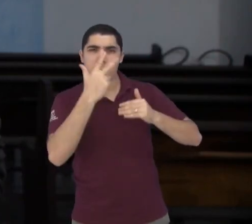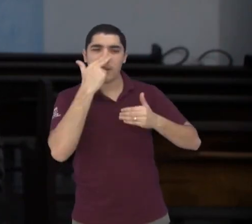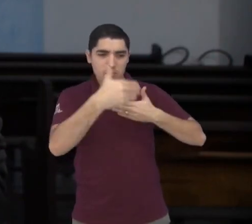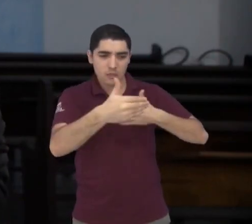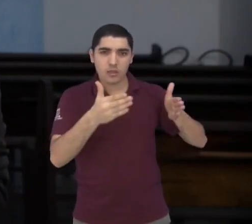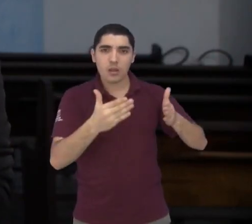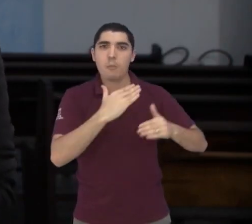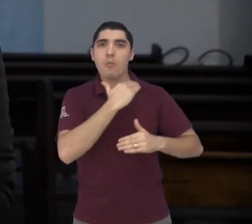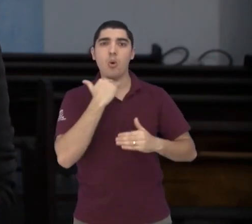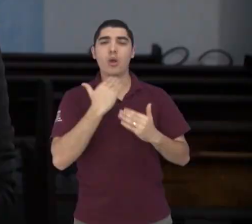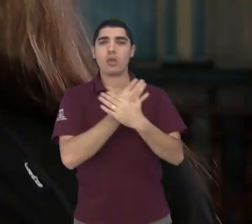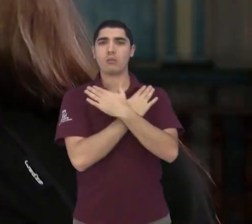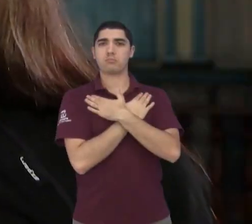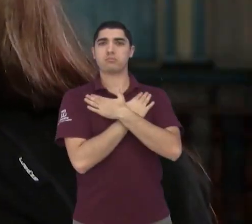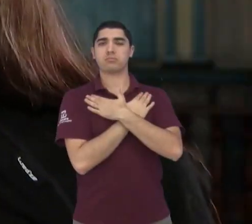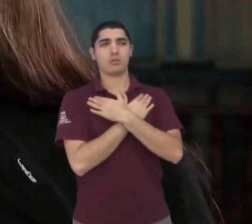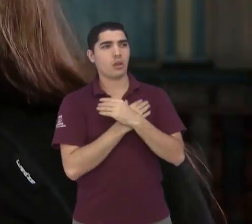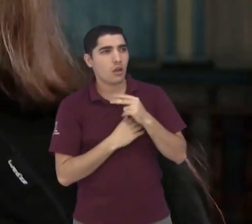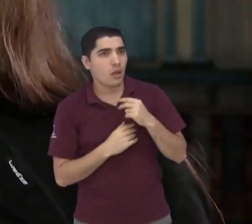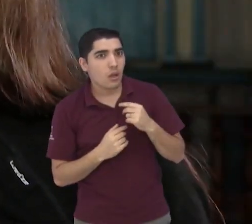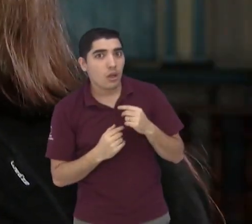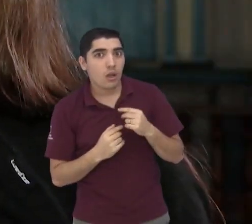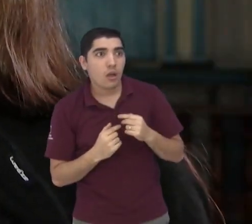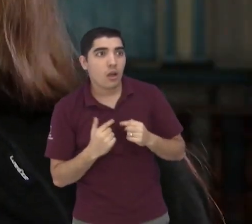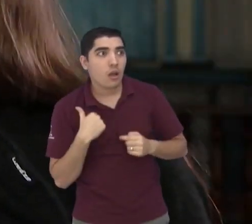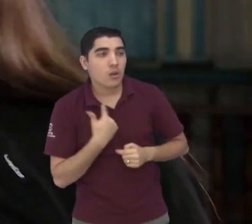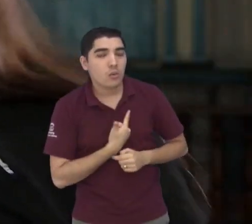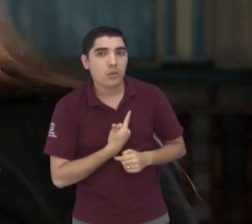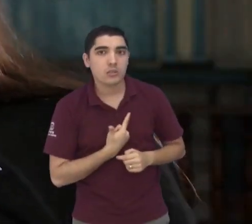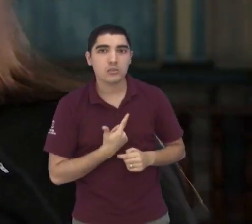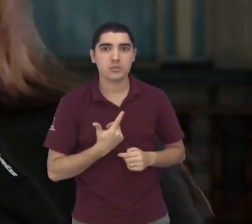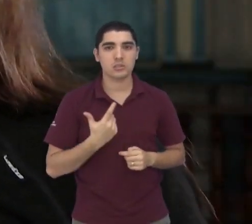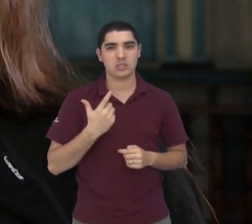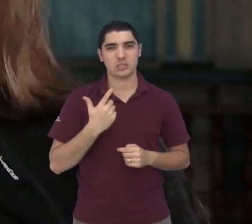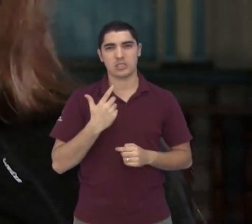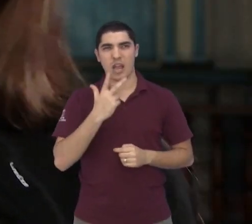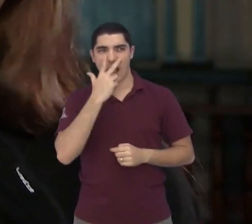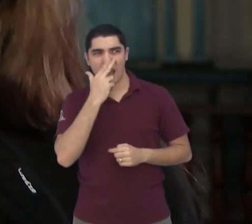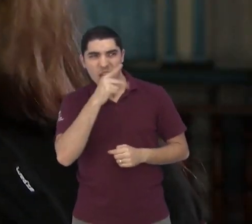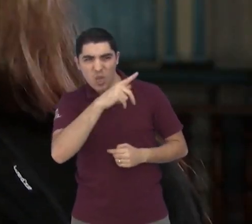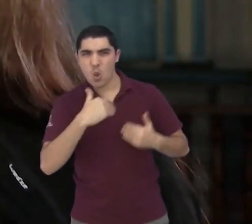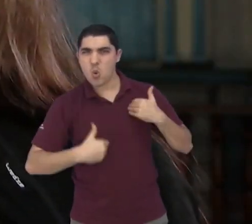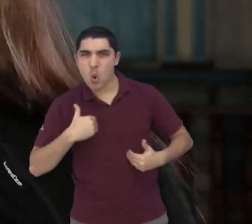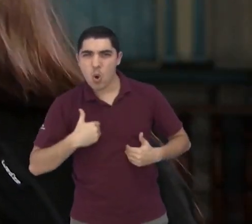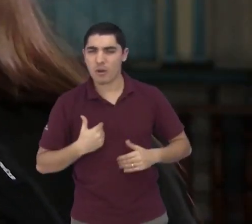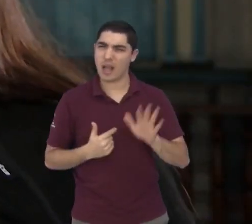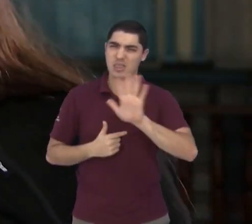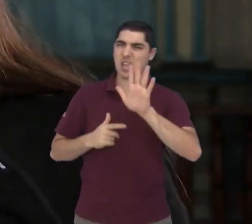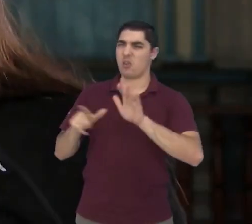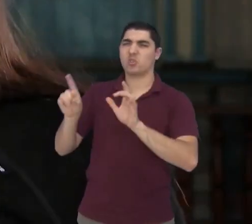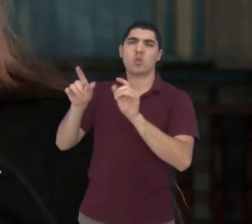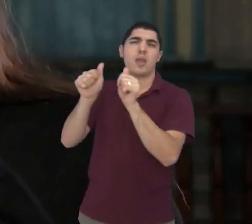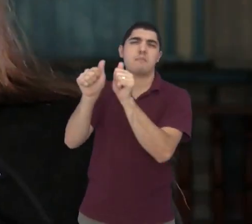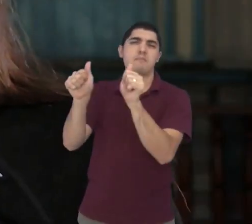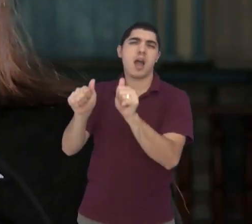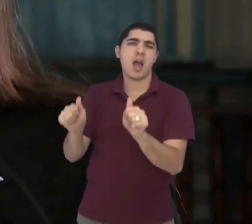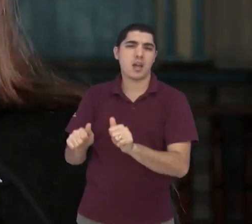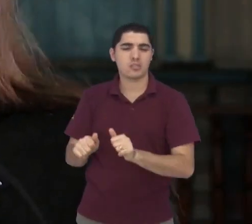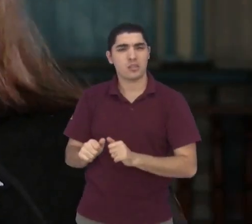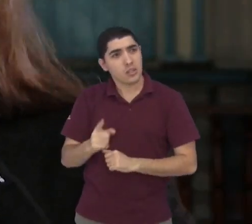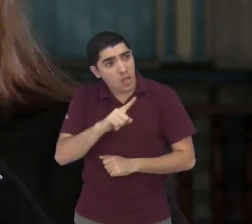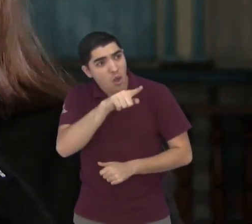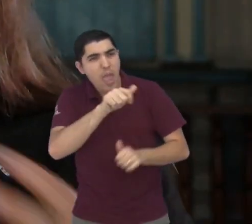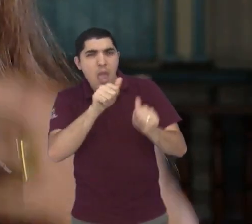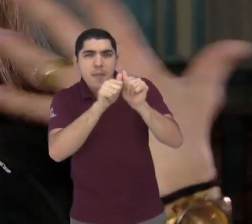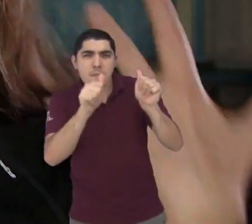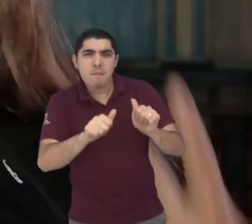trás daquela caixa na parede. E a gente começou, é um corpo, não, é uma imagem, não. É uma imagem original